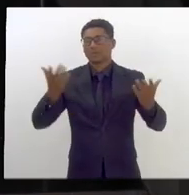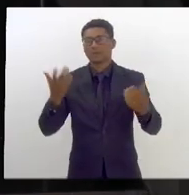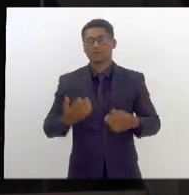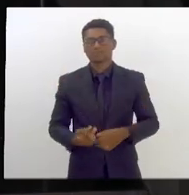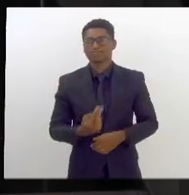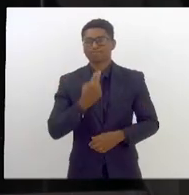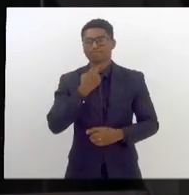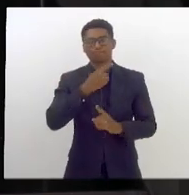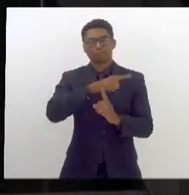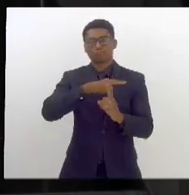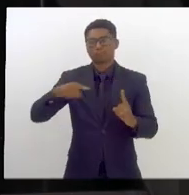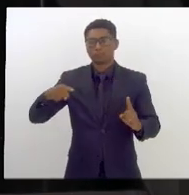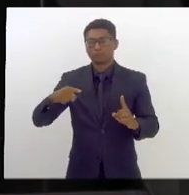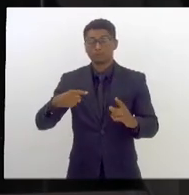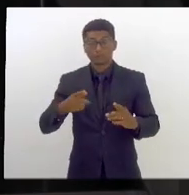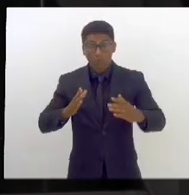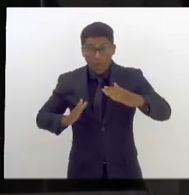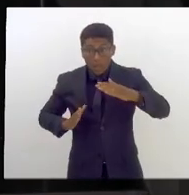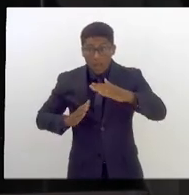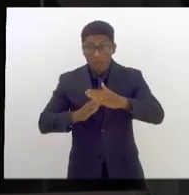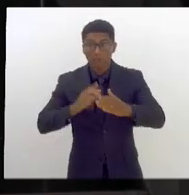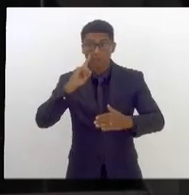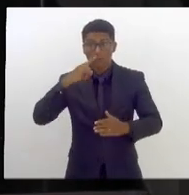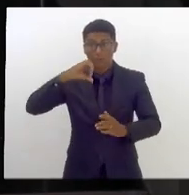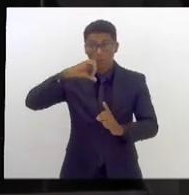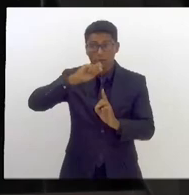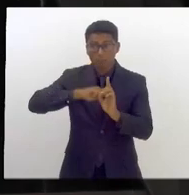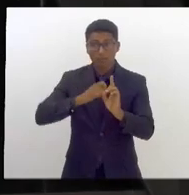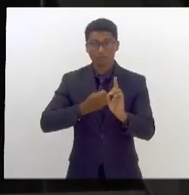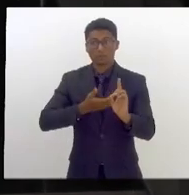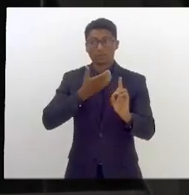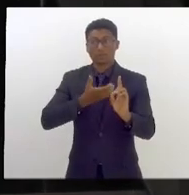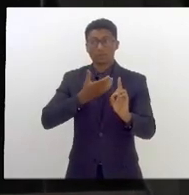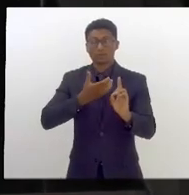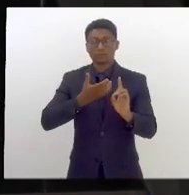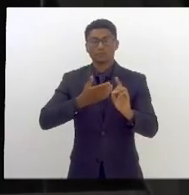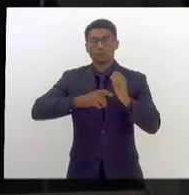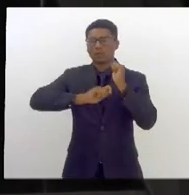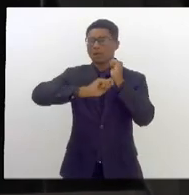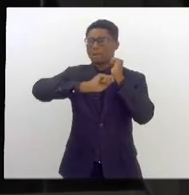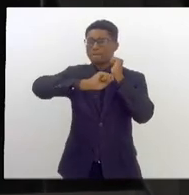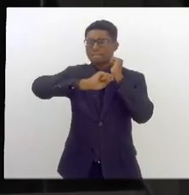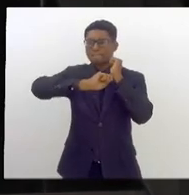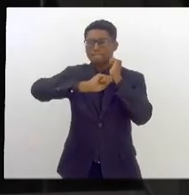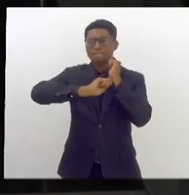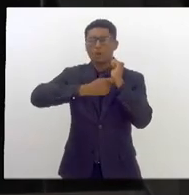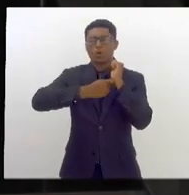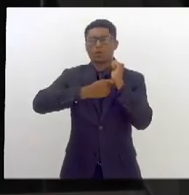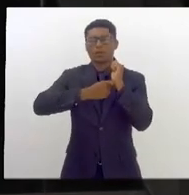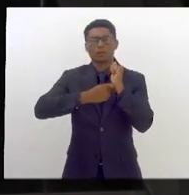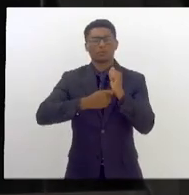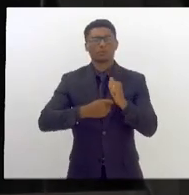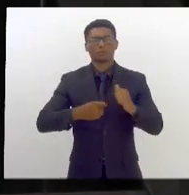como o prazo é de nove de dezembro esse bloqueio surpreendente covarde